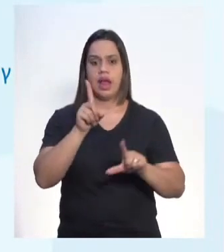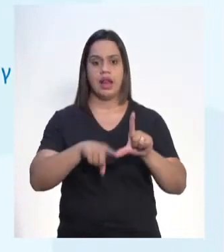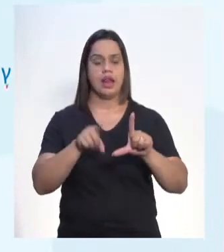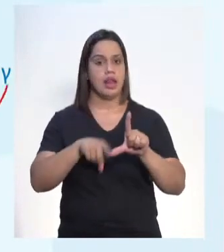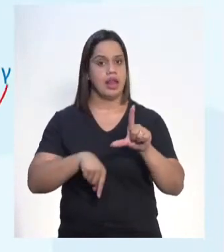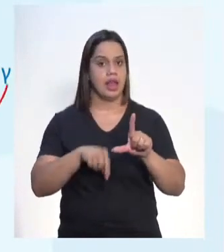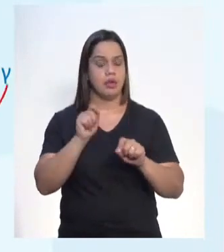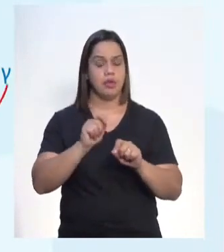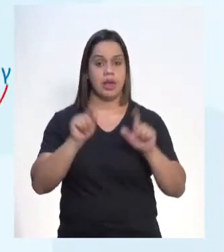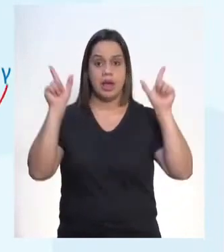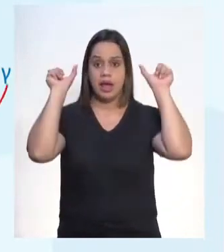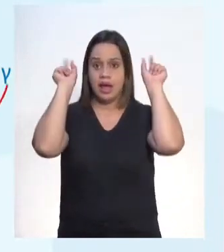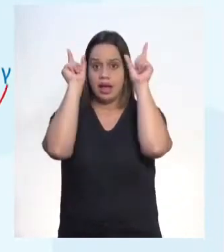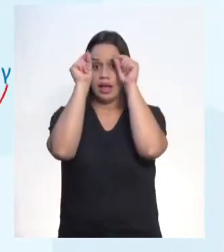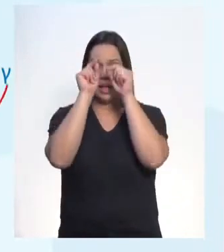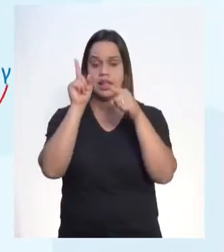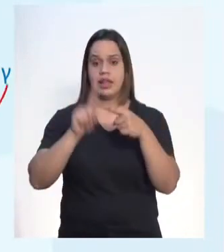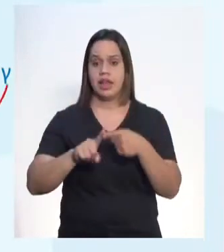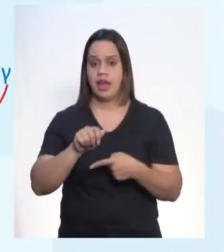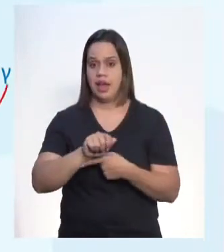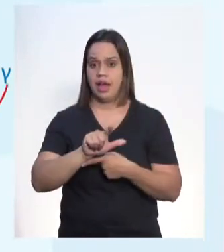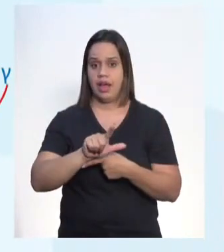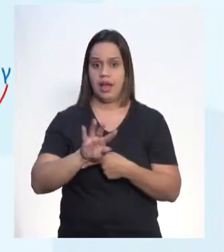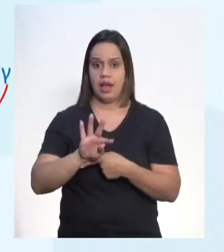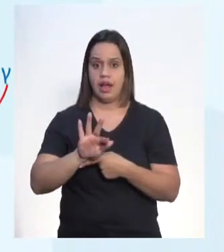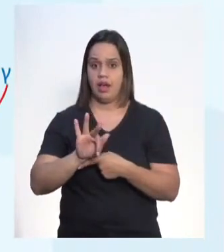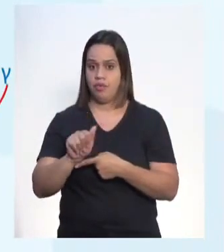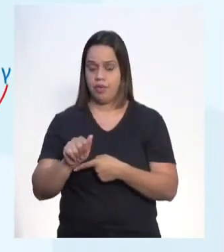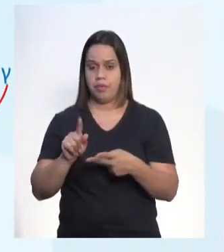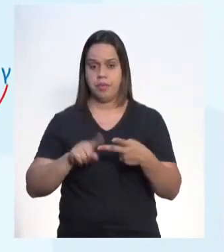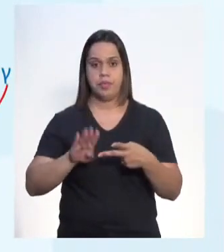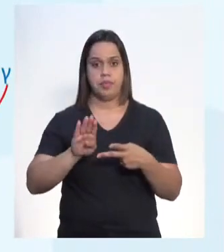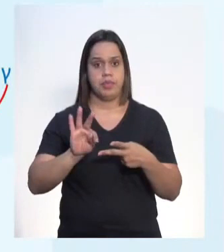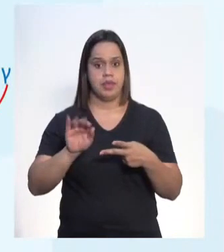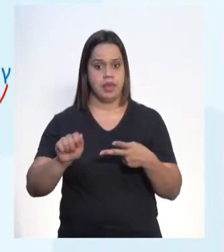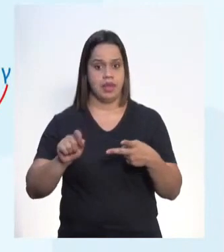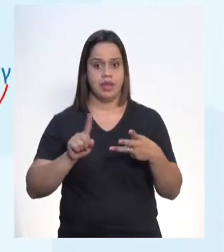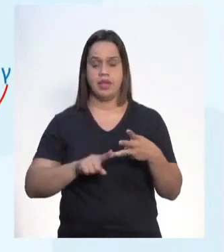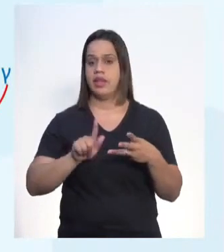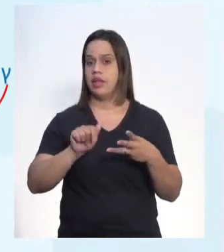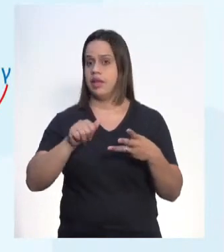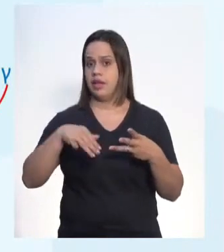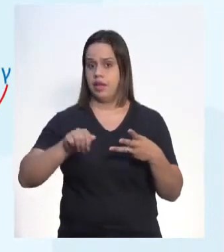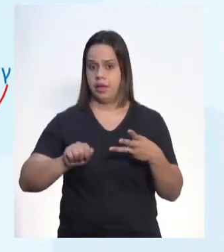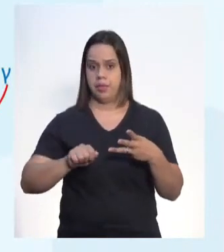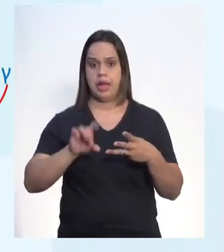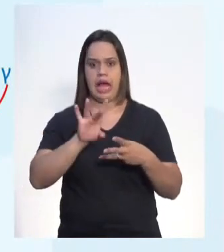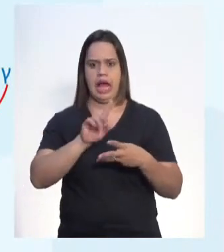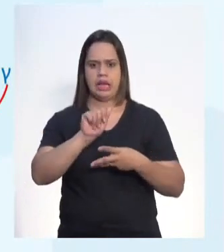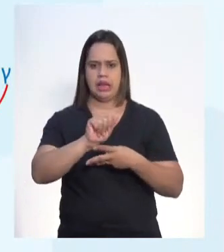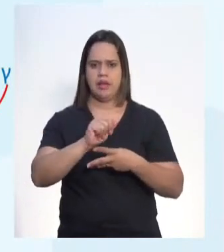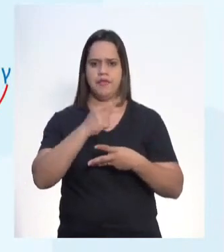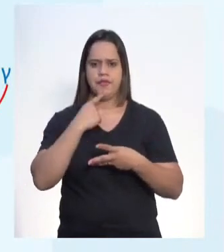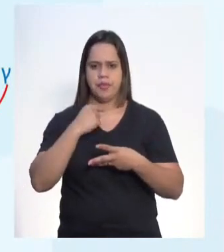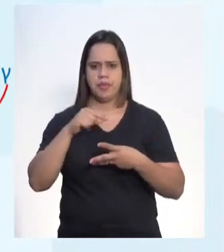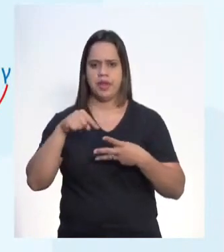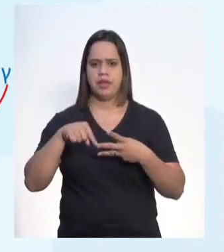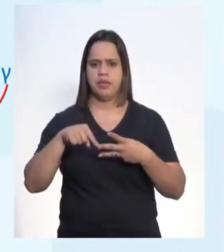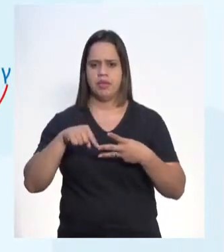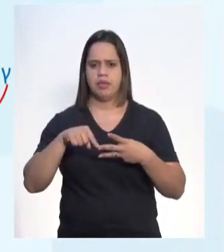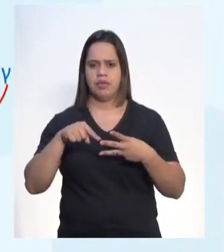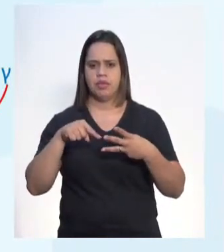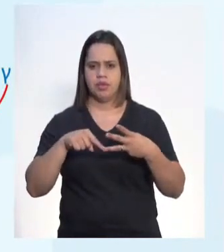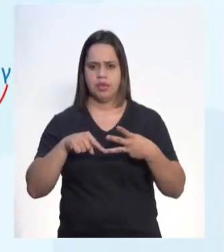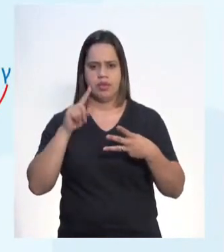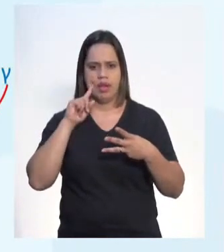letras gregas, alfa, beta e gama. Então, observe no desenho